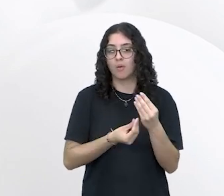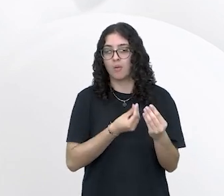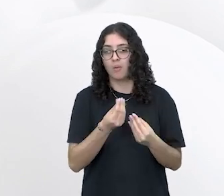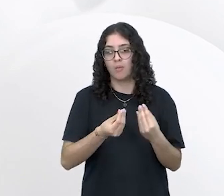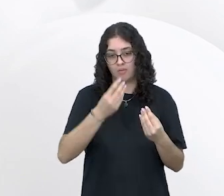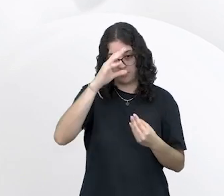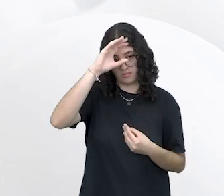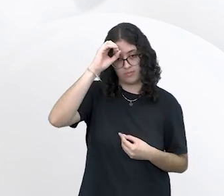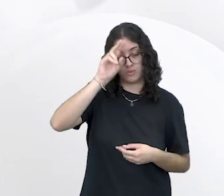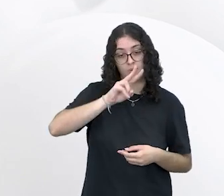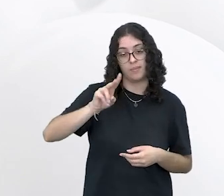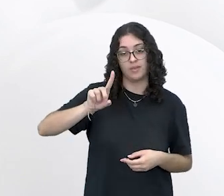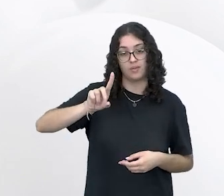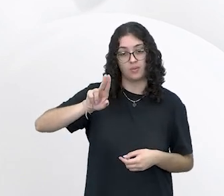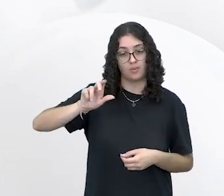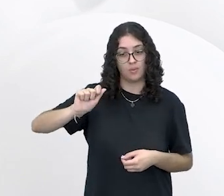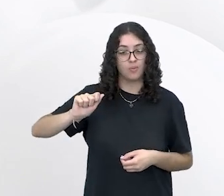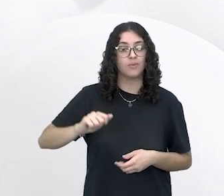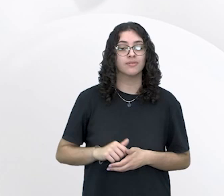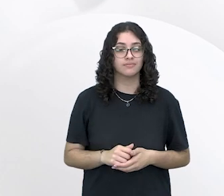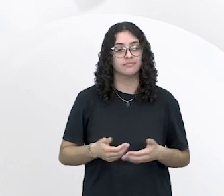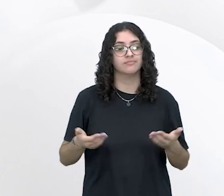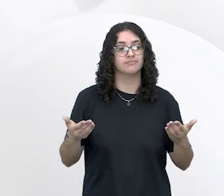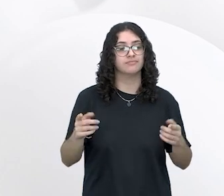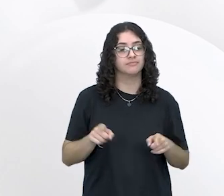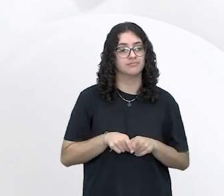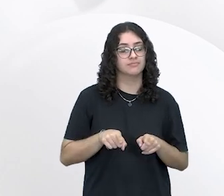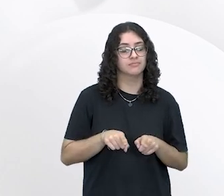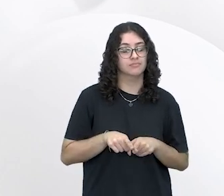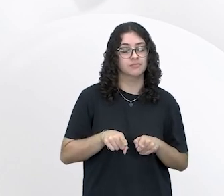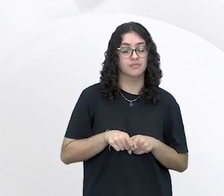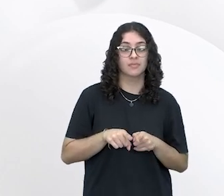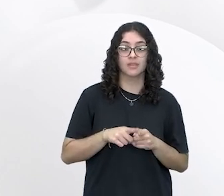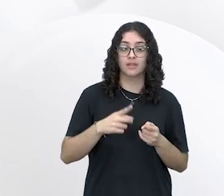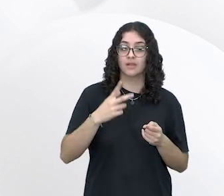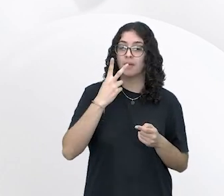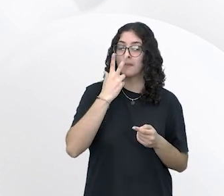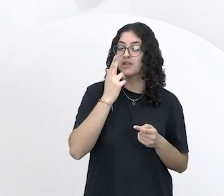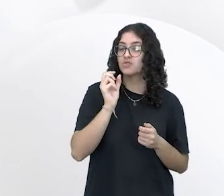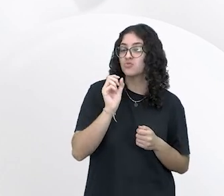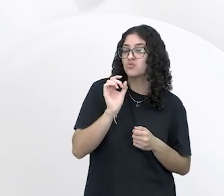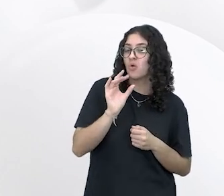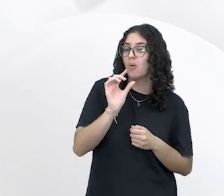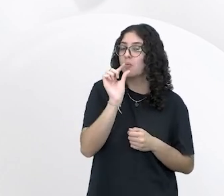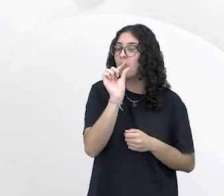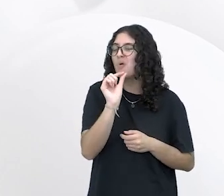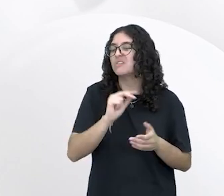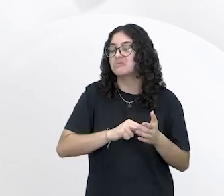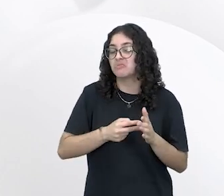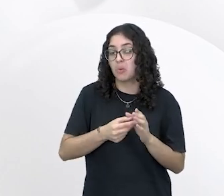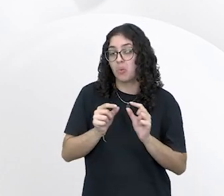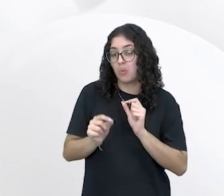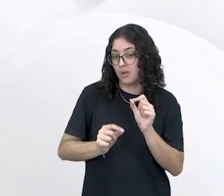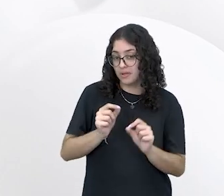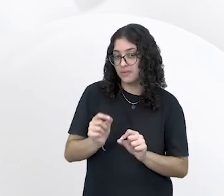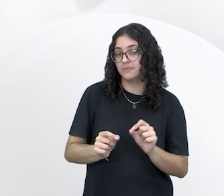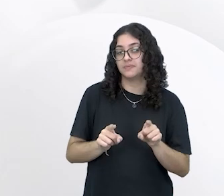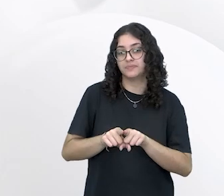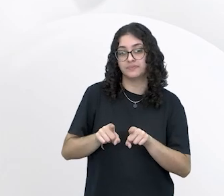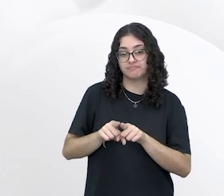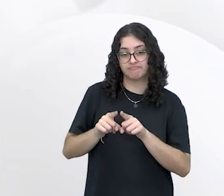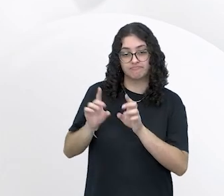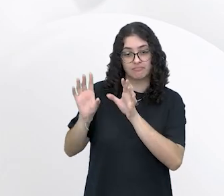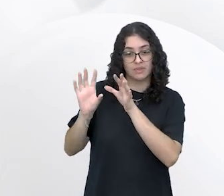o DUA. Nós vamos só dar um pouquinho, uma degustaçãozinha do que significa, né? Contextualizando